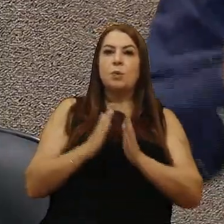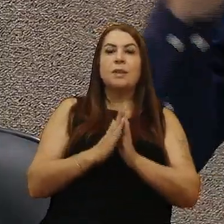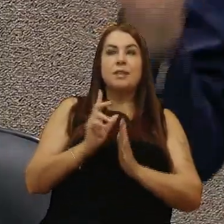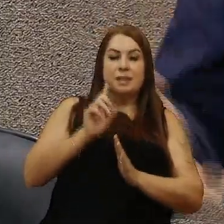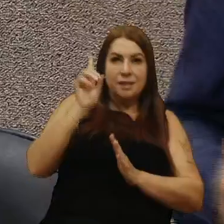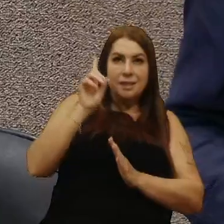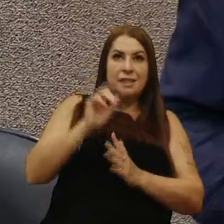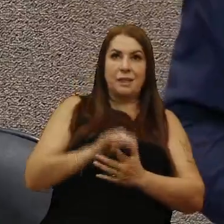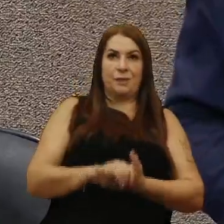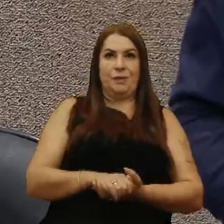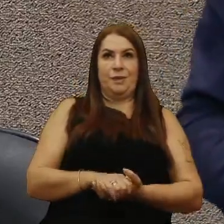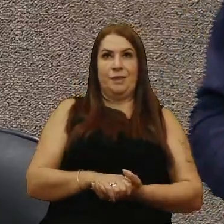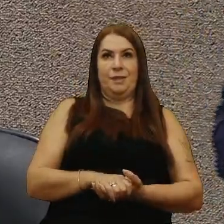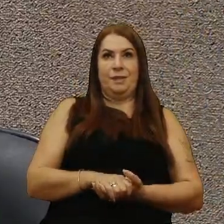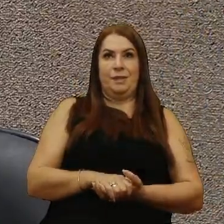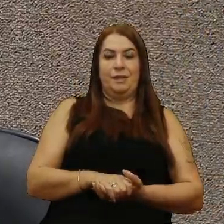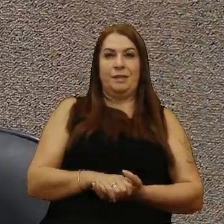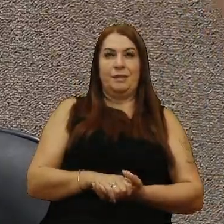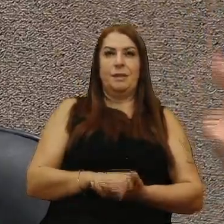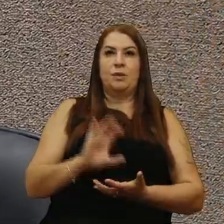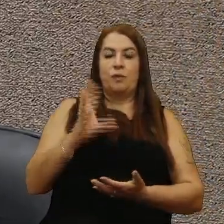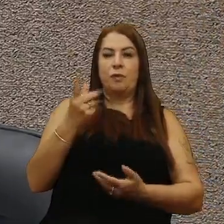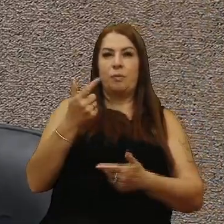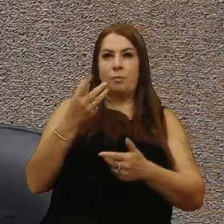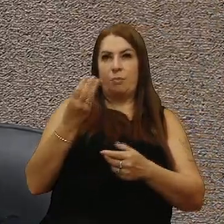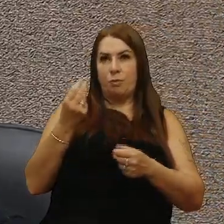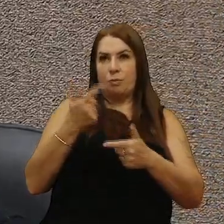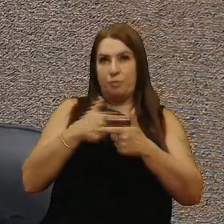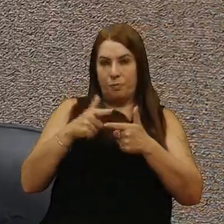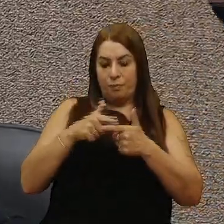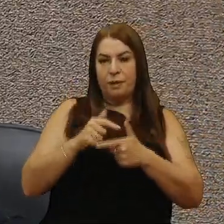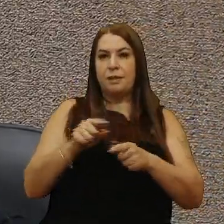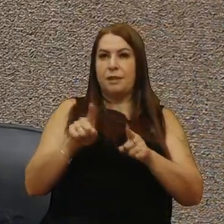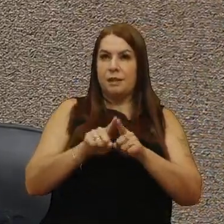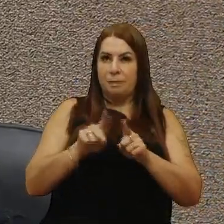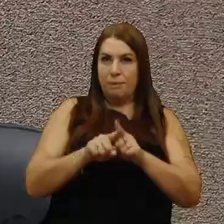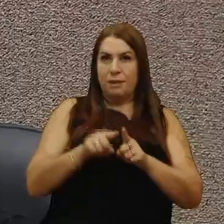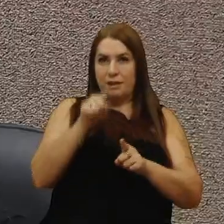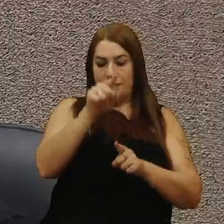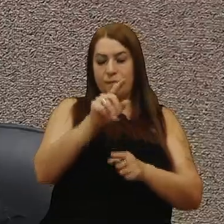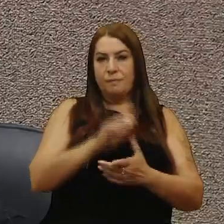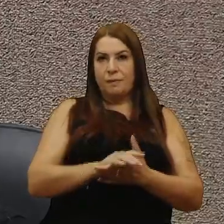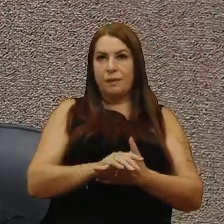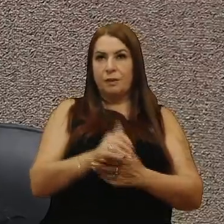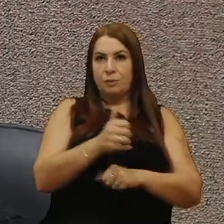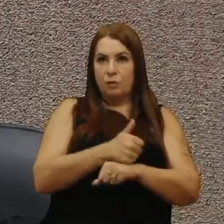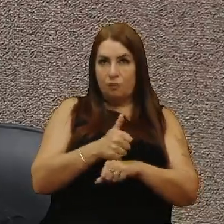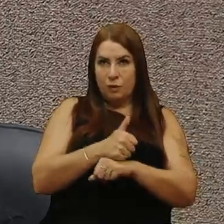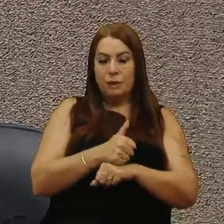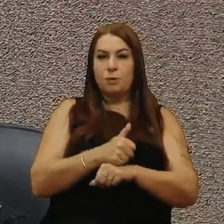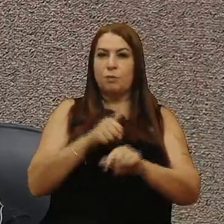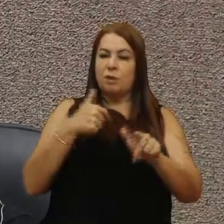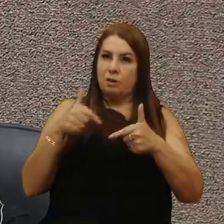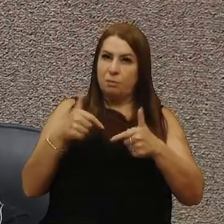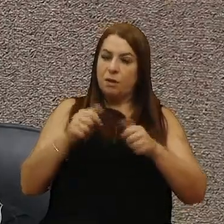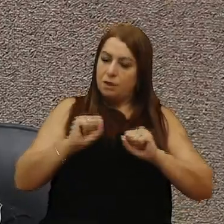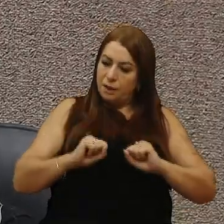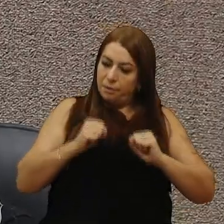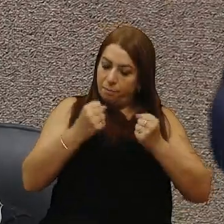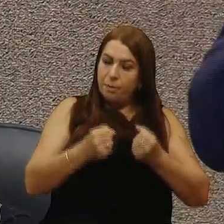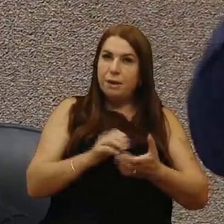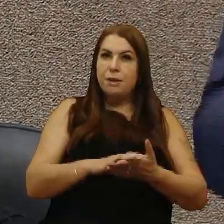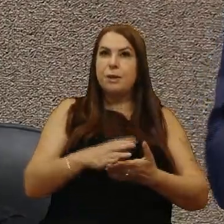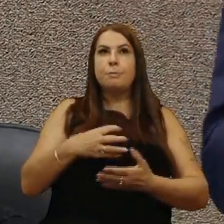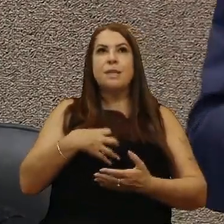Deus, resolveu bastante o meu problema, né? Também graças à sua profissionalidade, trabalho e empenho, e